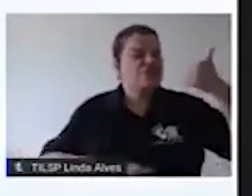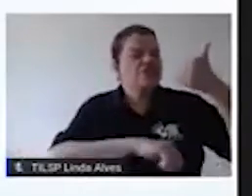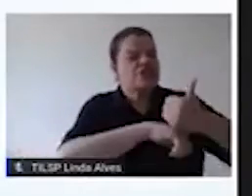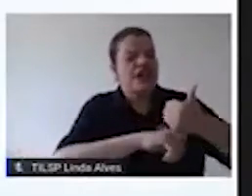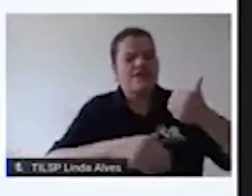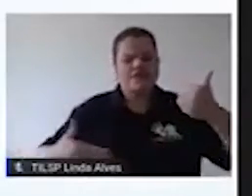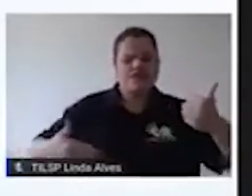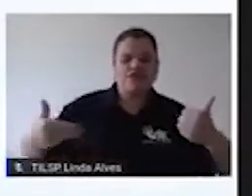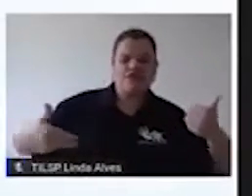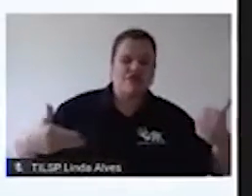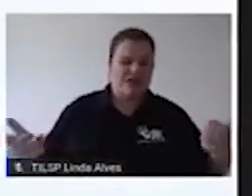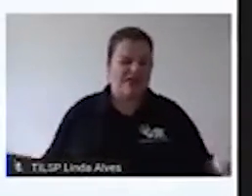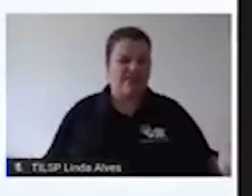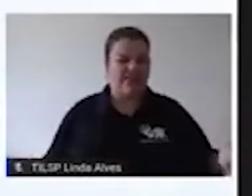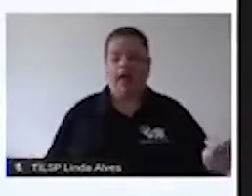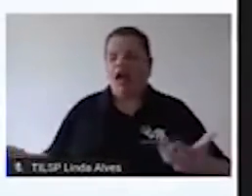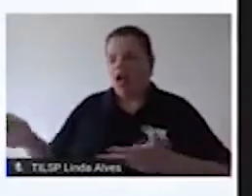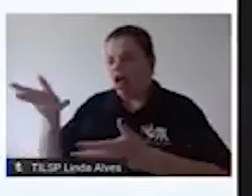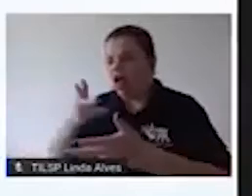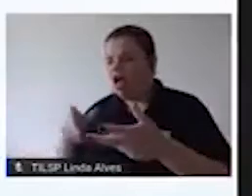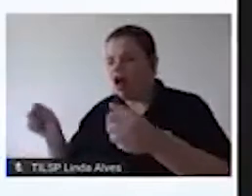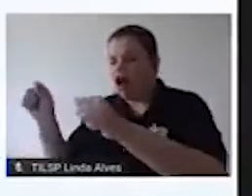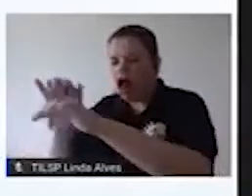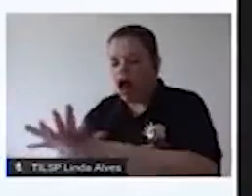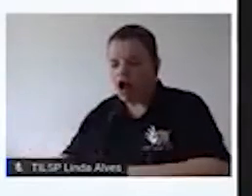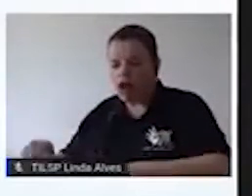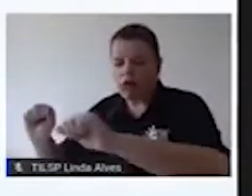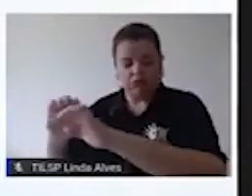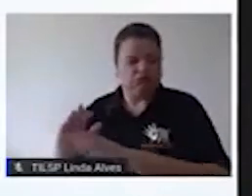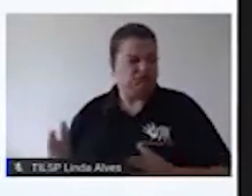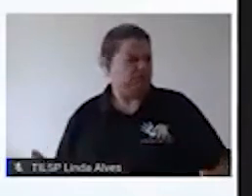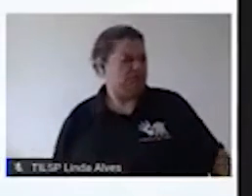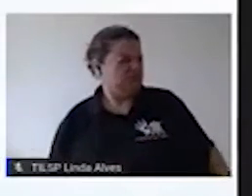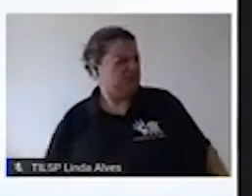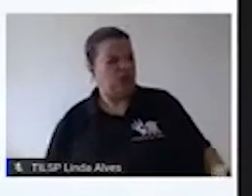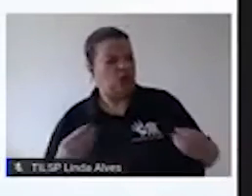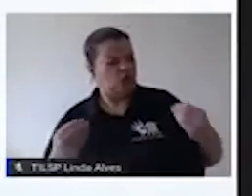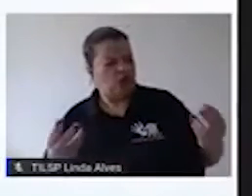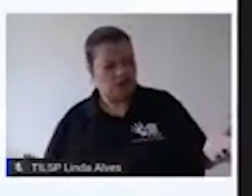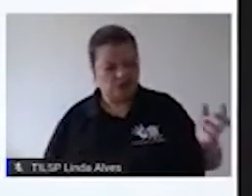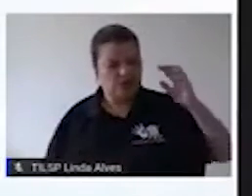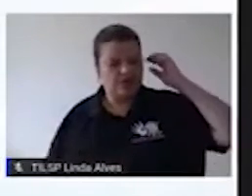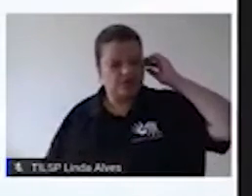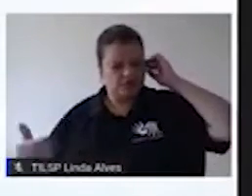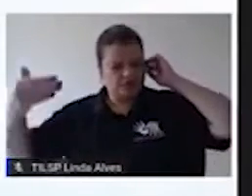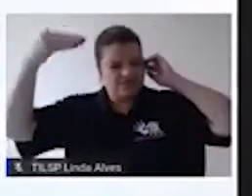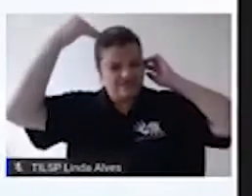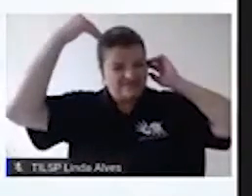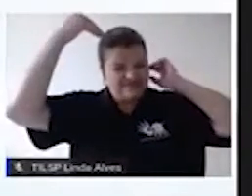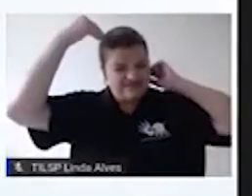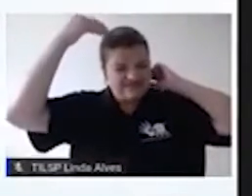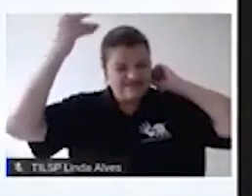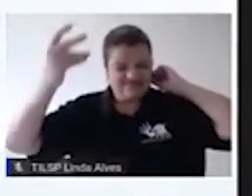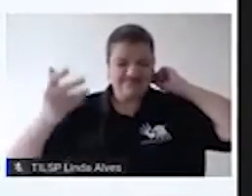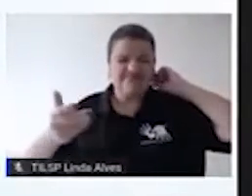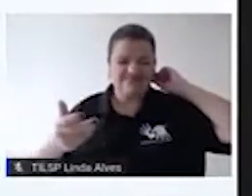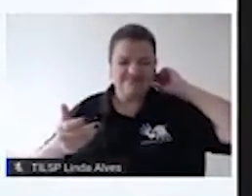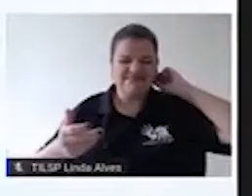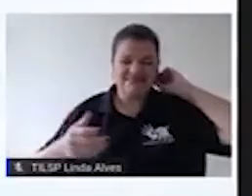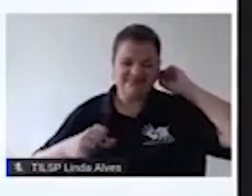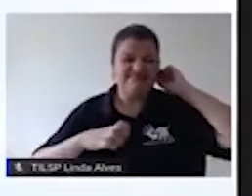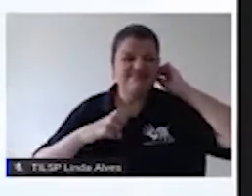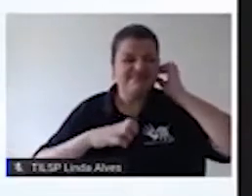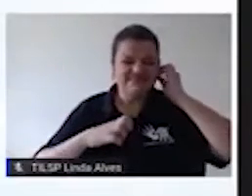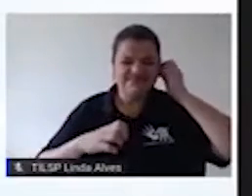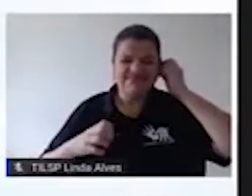sei lá, a mulher, ou né, naquela relação de poder que a gente... Tem uma questão que envolve diretamente uma gestão